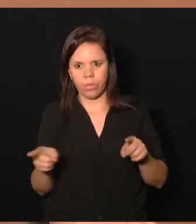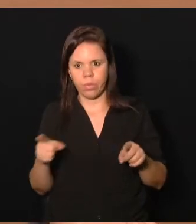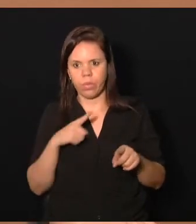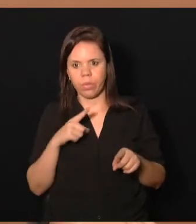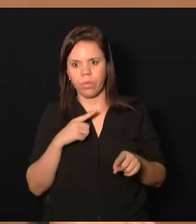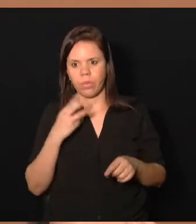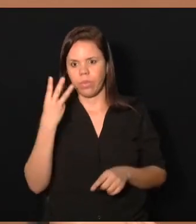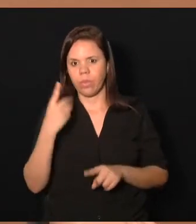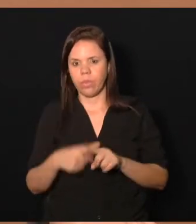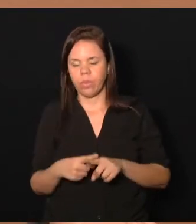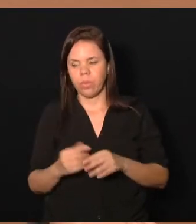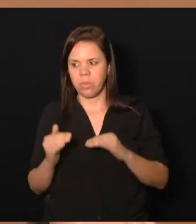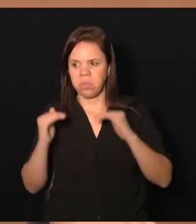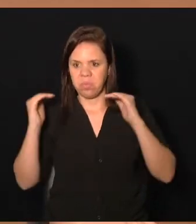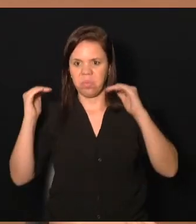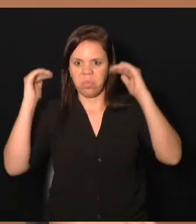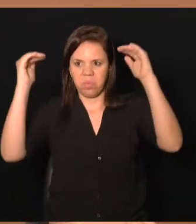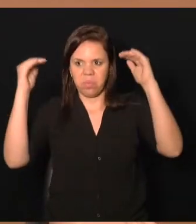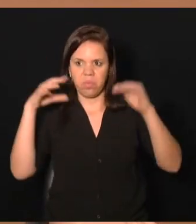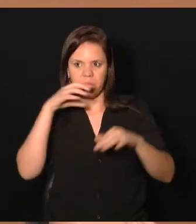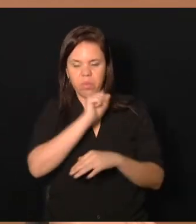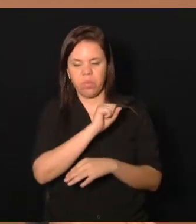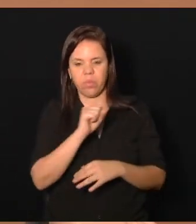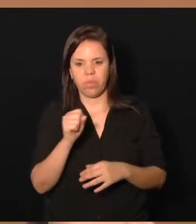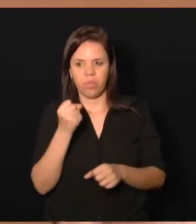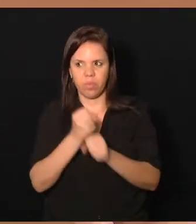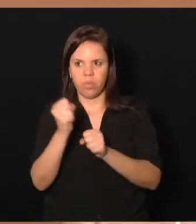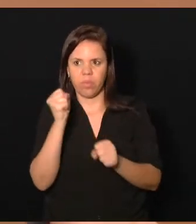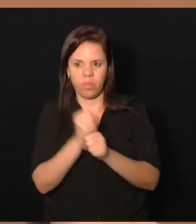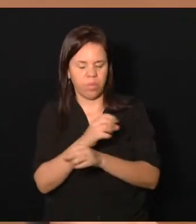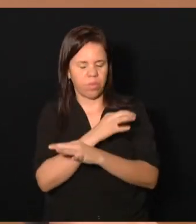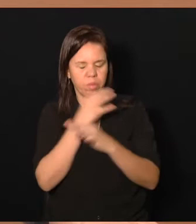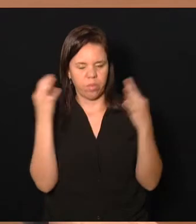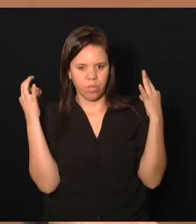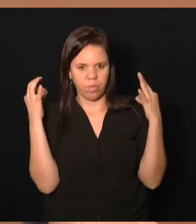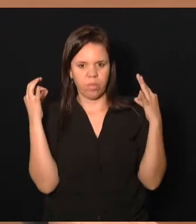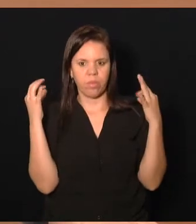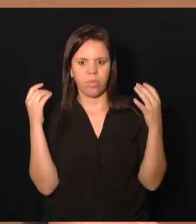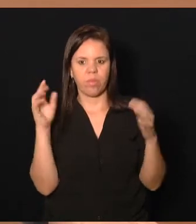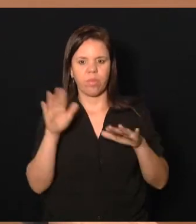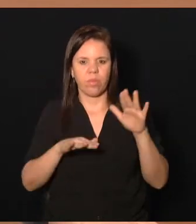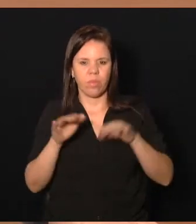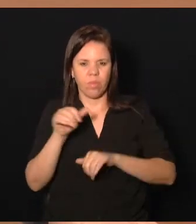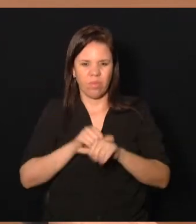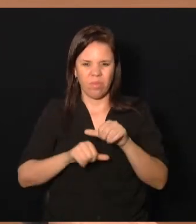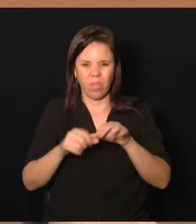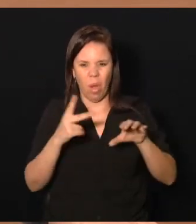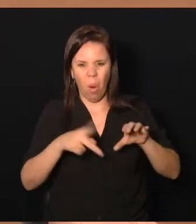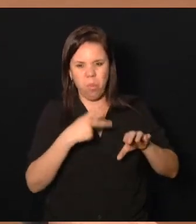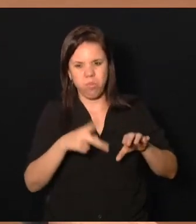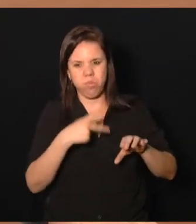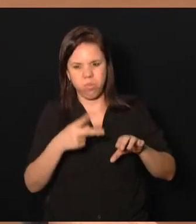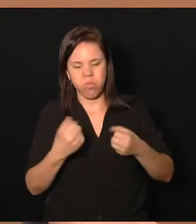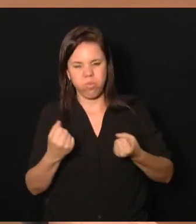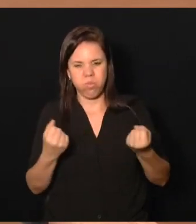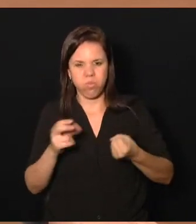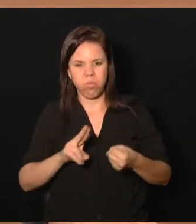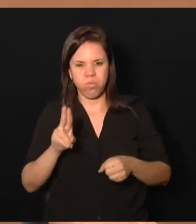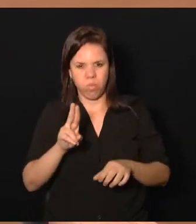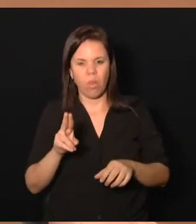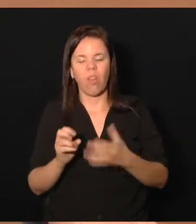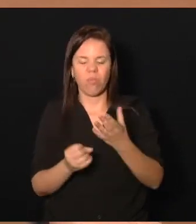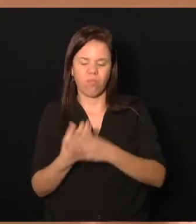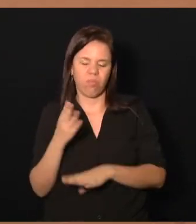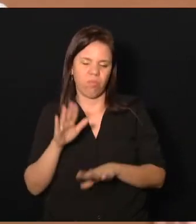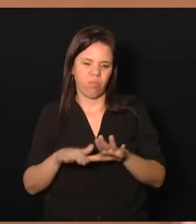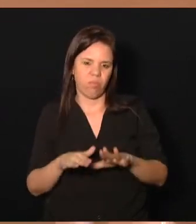3 meses na frente com as obras. É duro trocar o pneu do carro com ele andando. É duro, mas